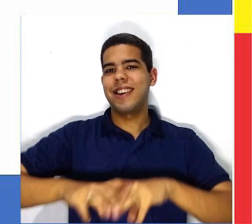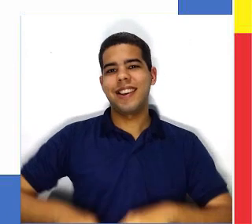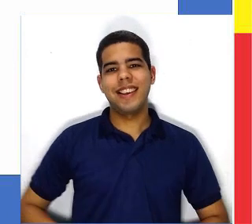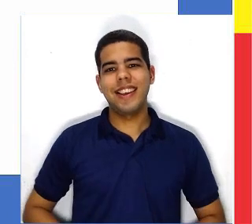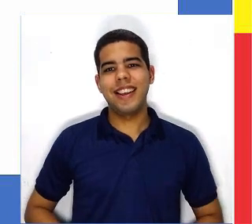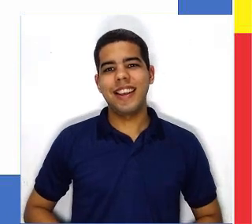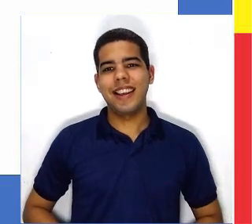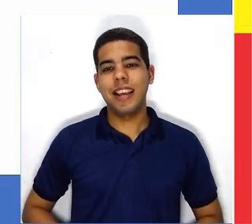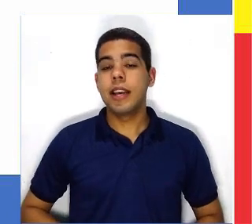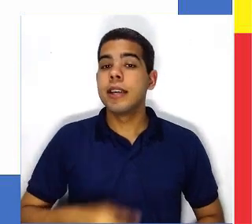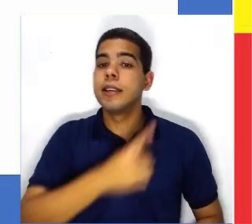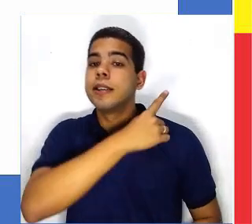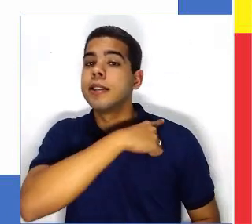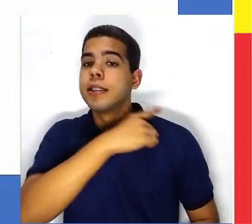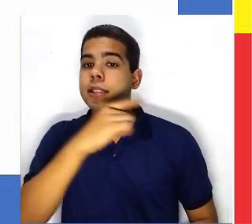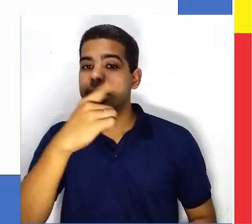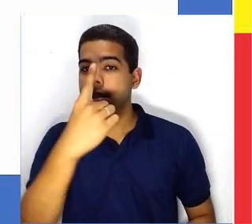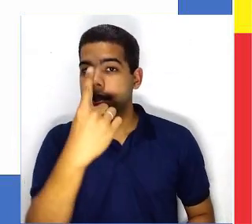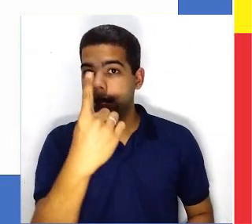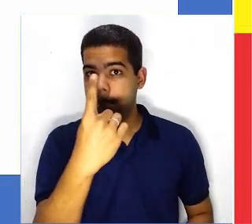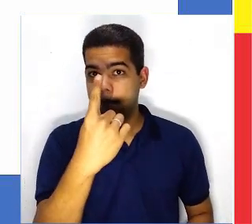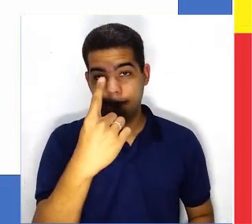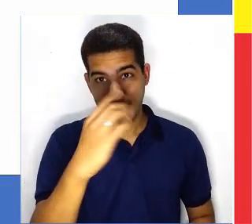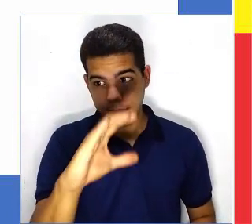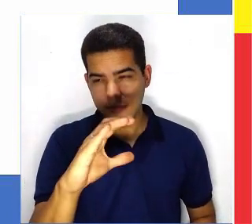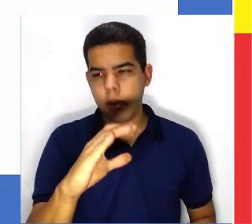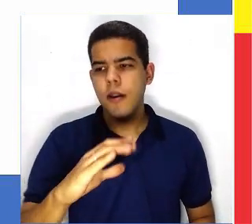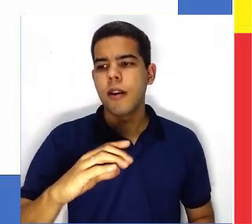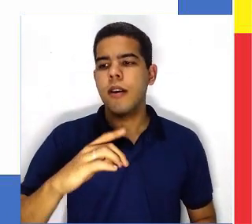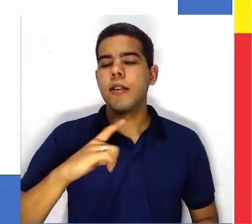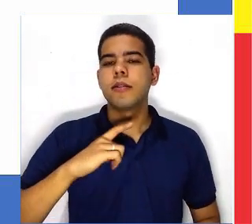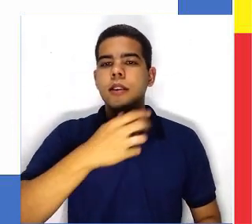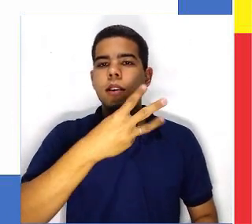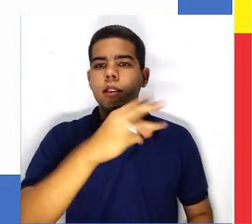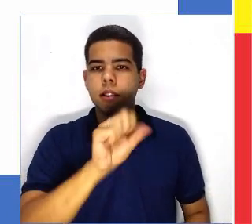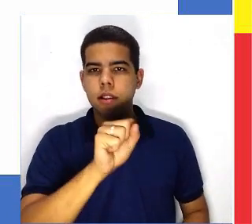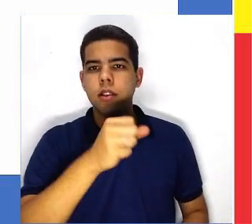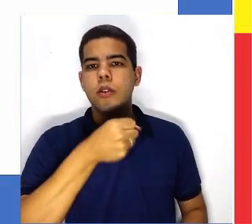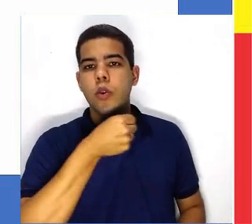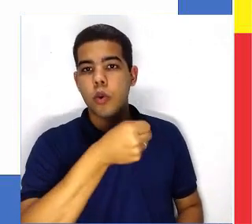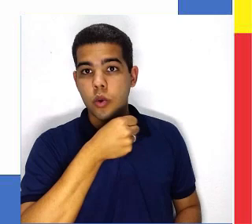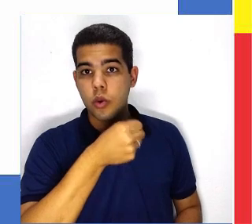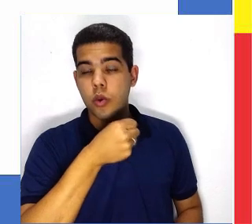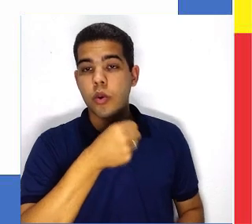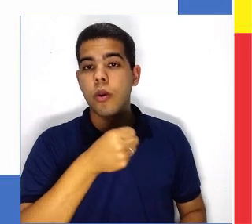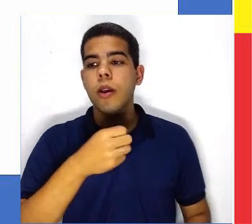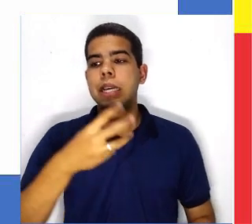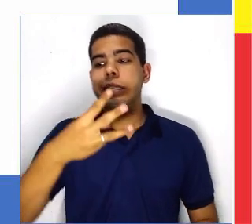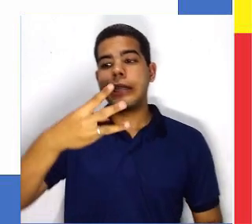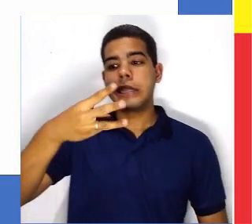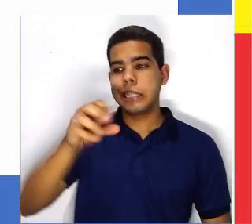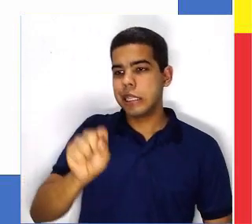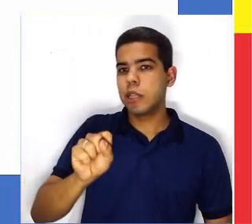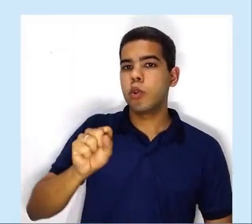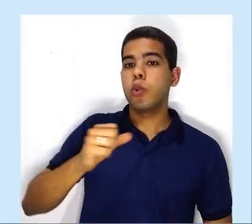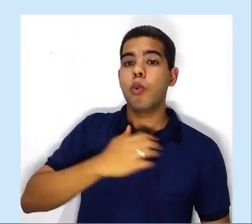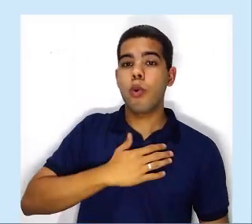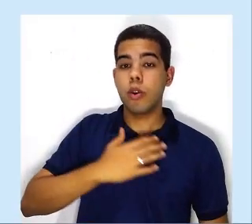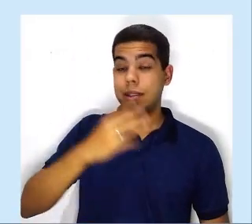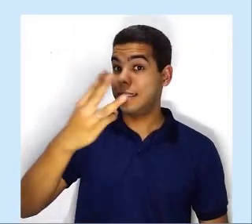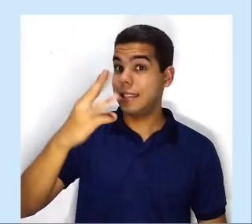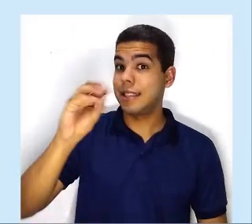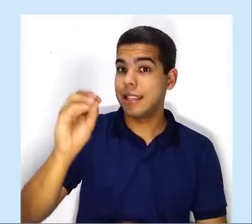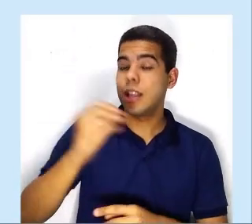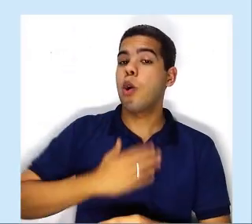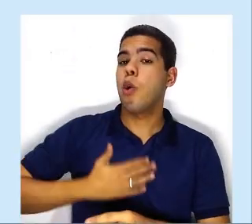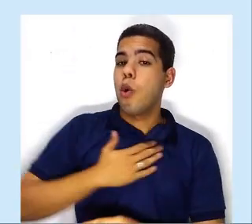primeiro C, 38 alunos entrevistados, 30 alunos gostam de matemática e 8 não gostam. Bom,